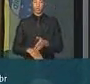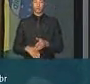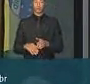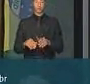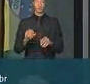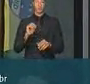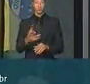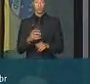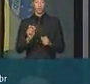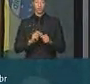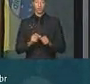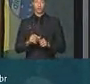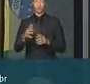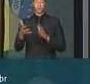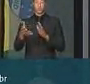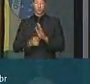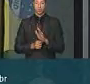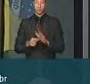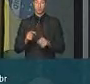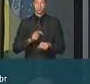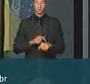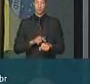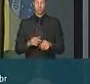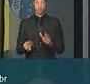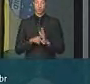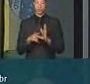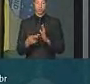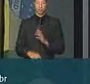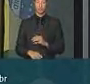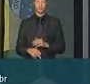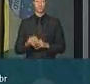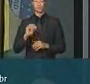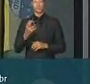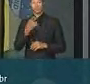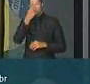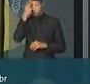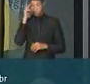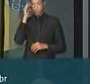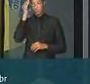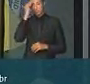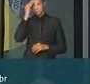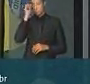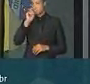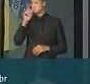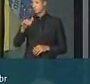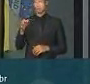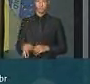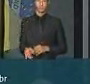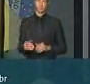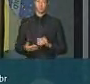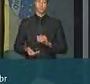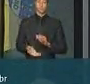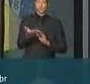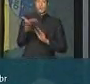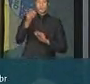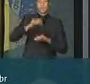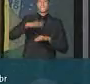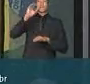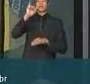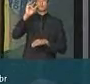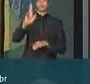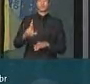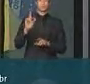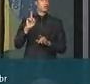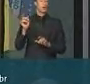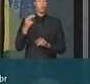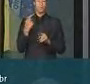fonte ou que faz o recolhimento no momento apropriado ou aquele que entende que não é justo aumentar mais ainda o imposto